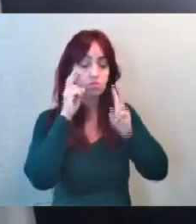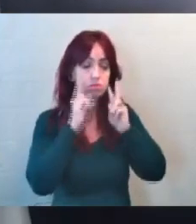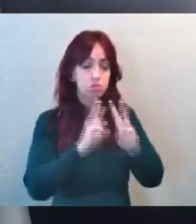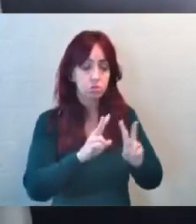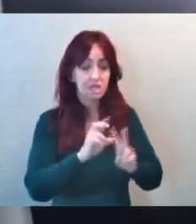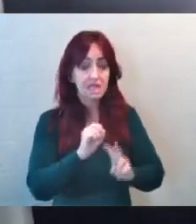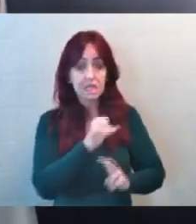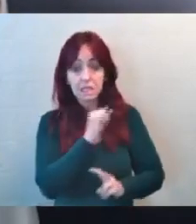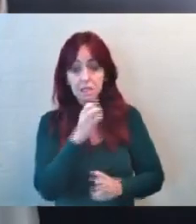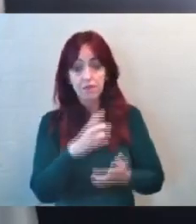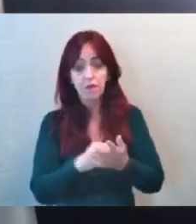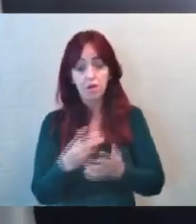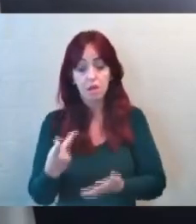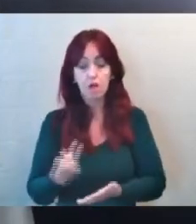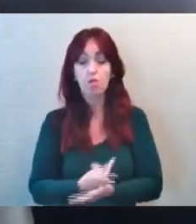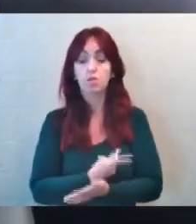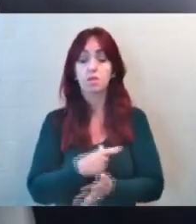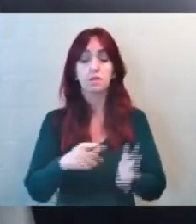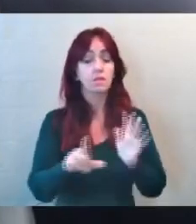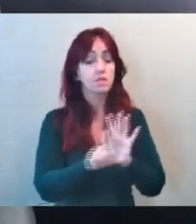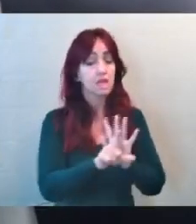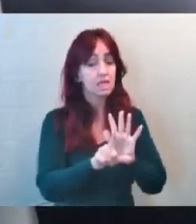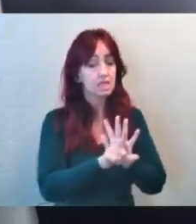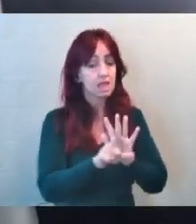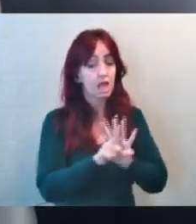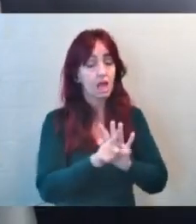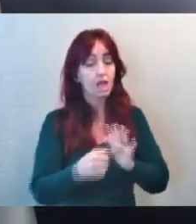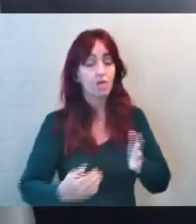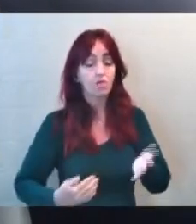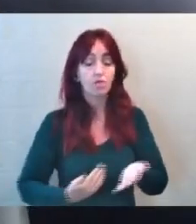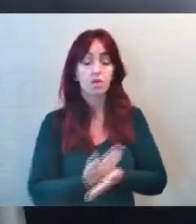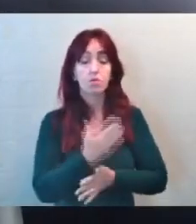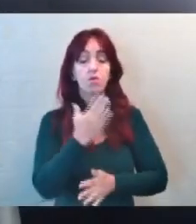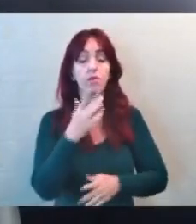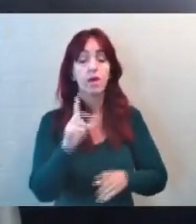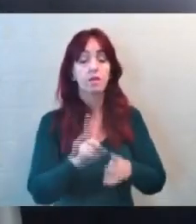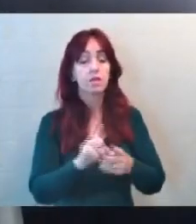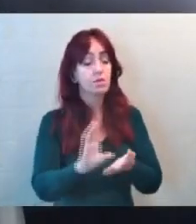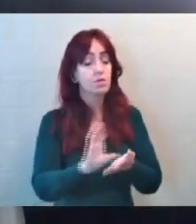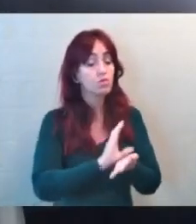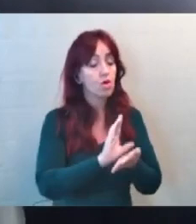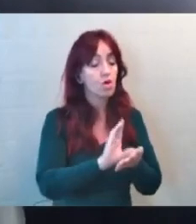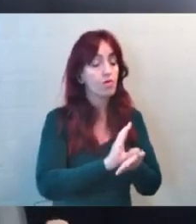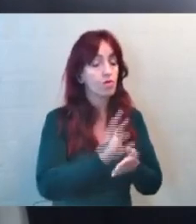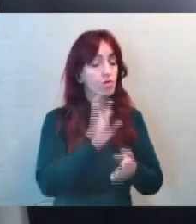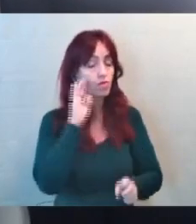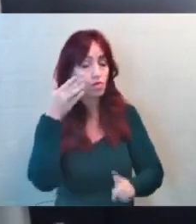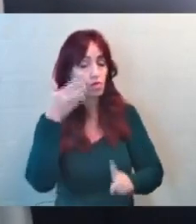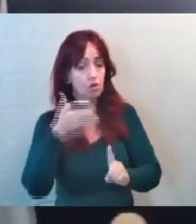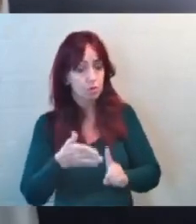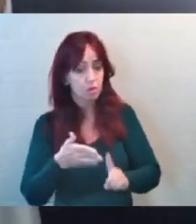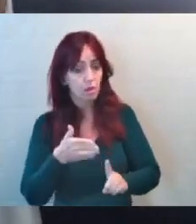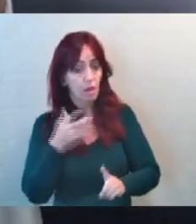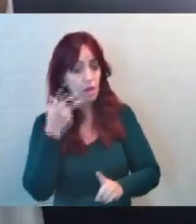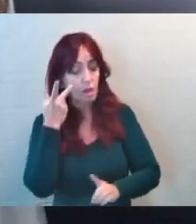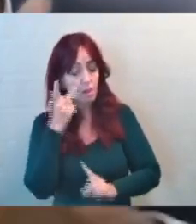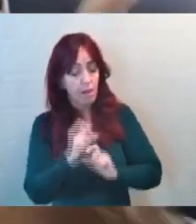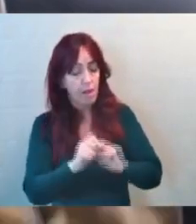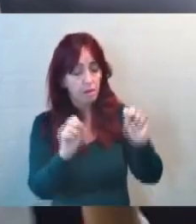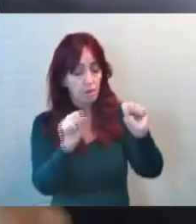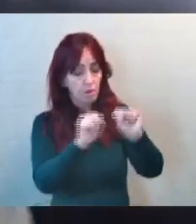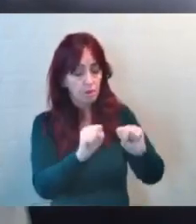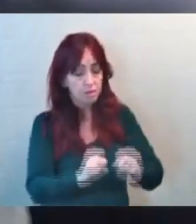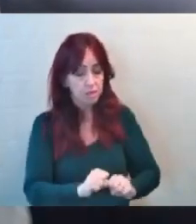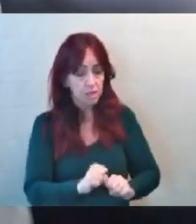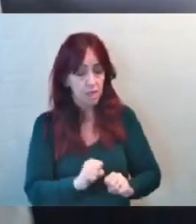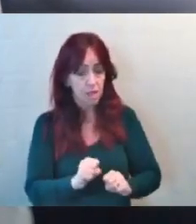acontecido, se a lei não fosse sancionada, se os recursos não fossem direcionados para o sistema